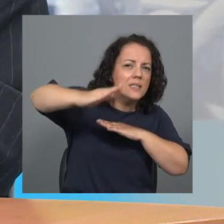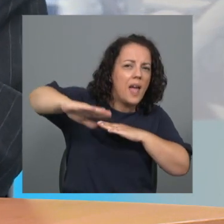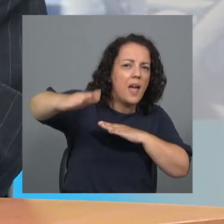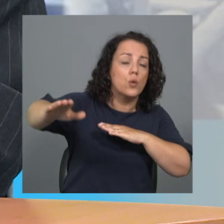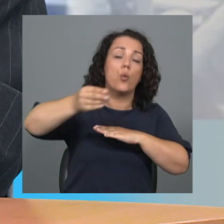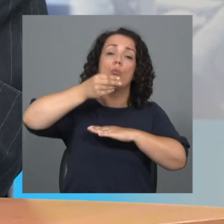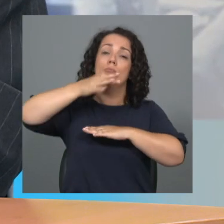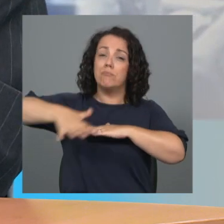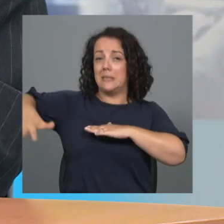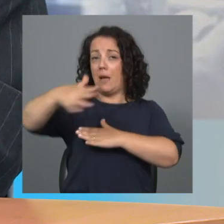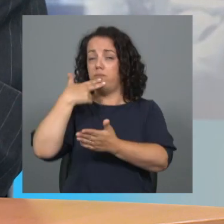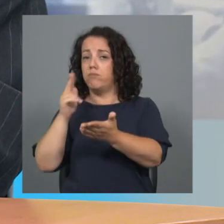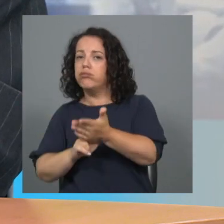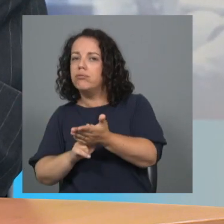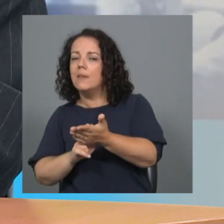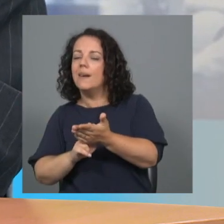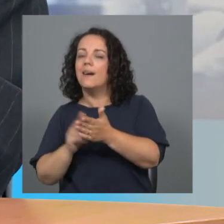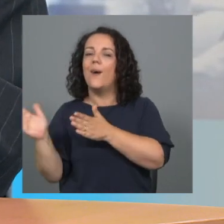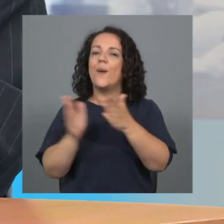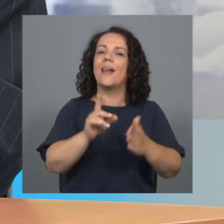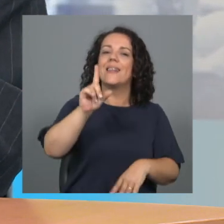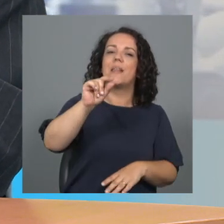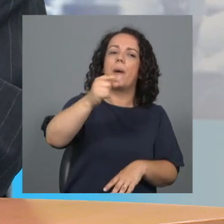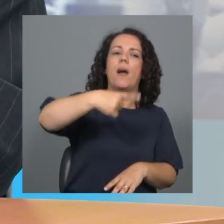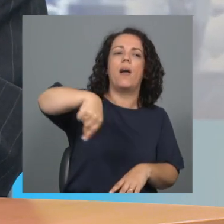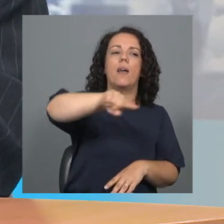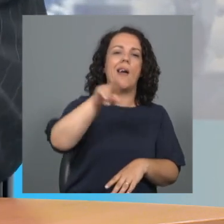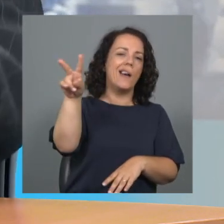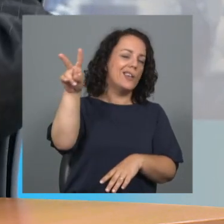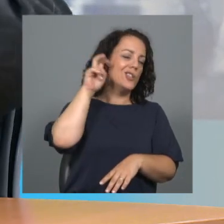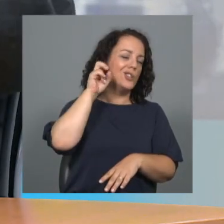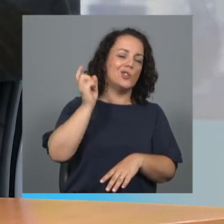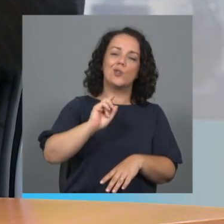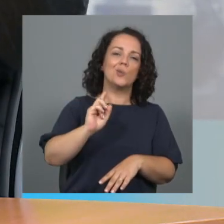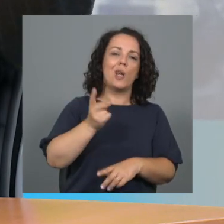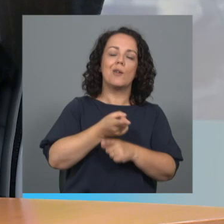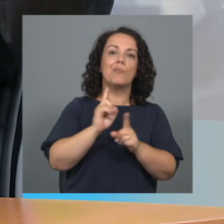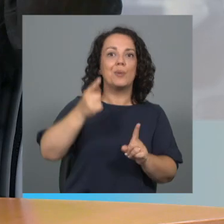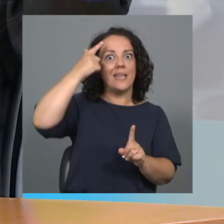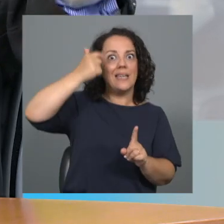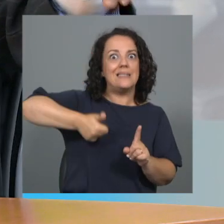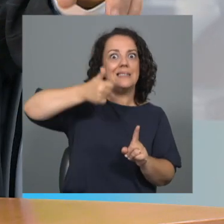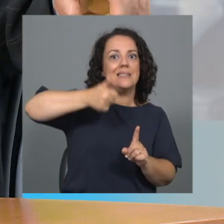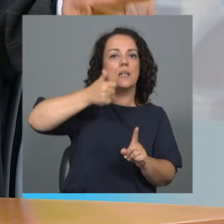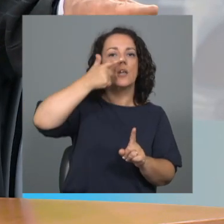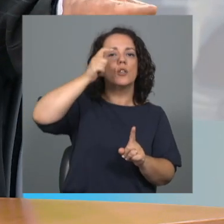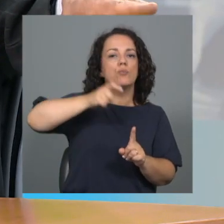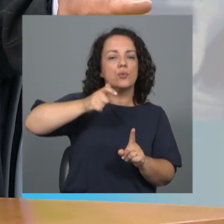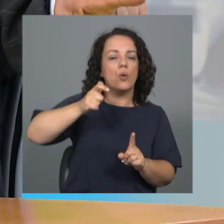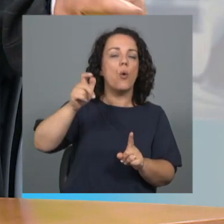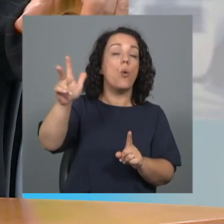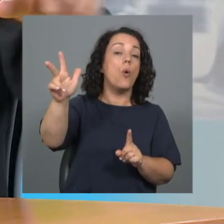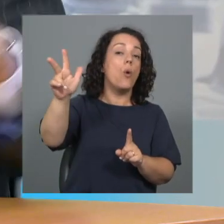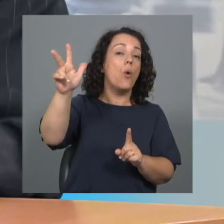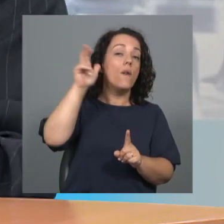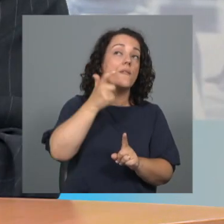físico, mas é também a voz que quase ninguém vai escutar, porque o que era importante é que as pessoas ouçam a palavra